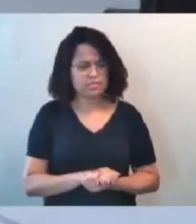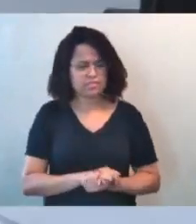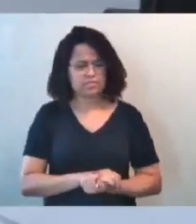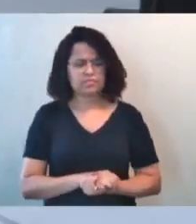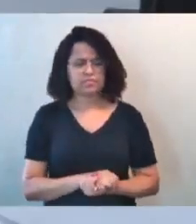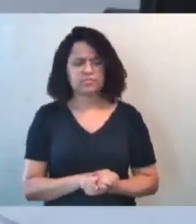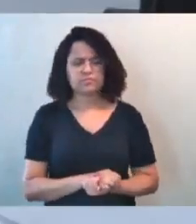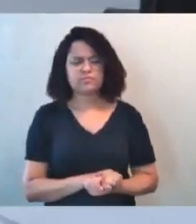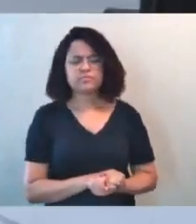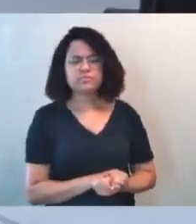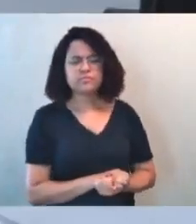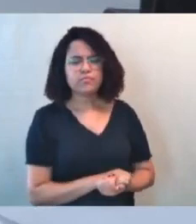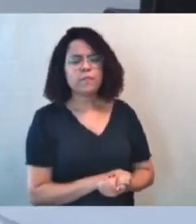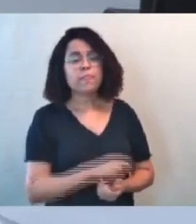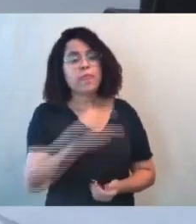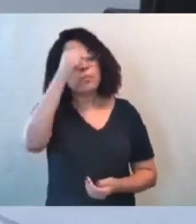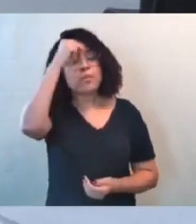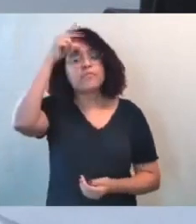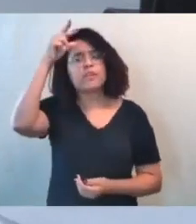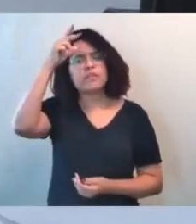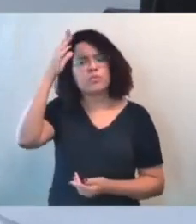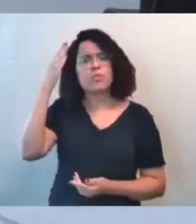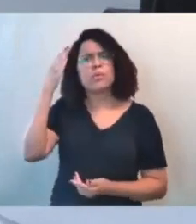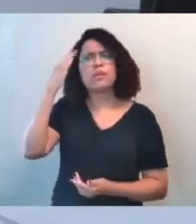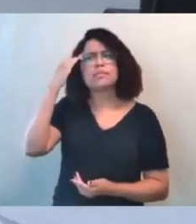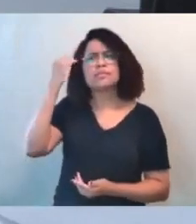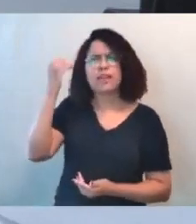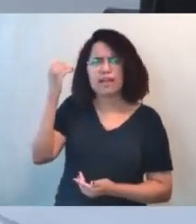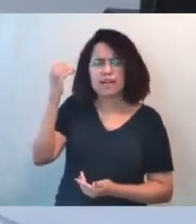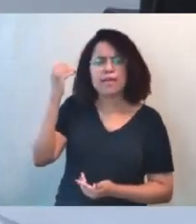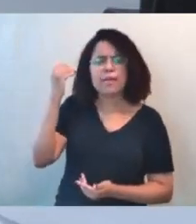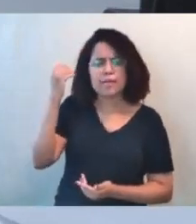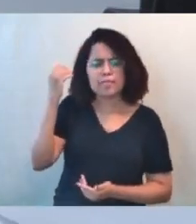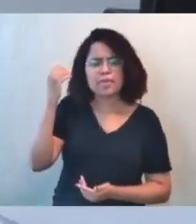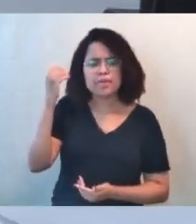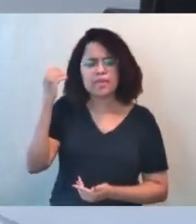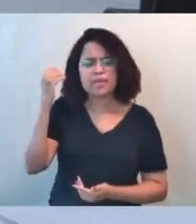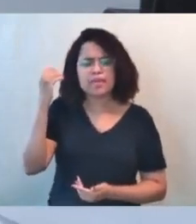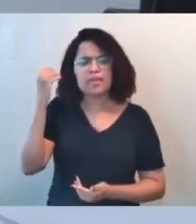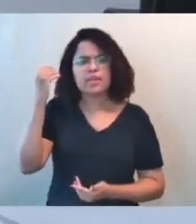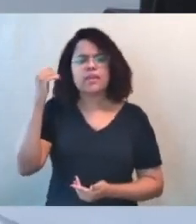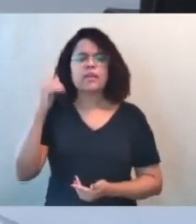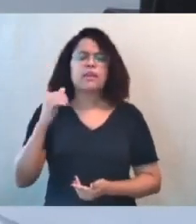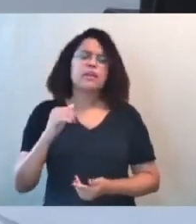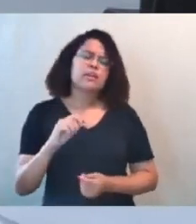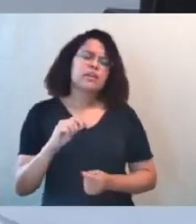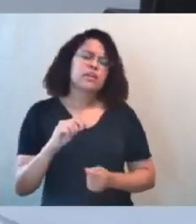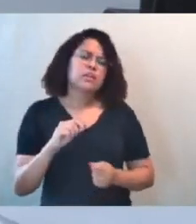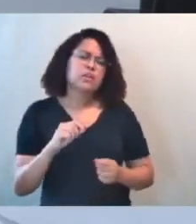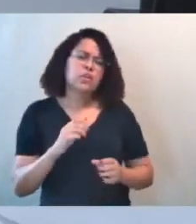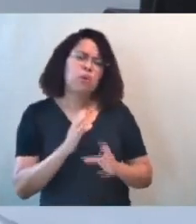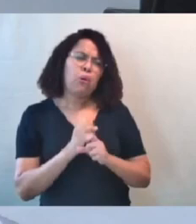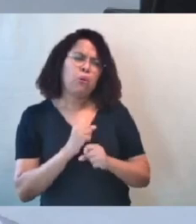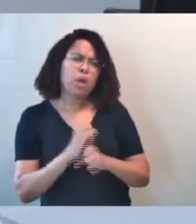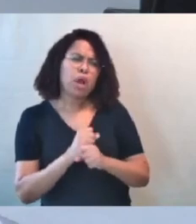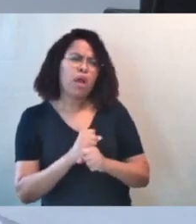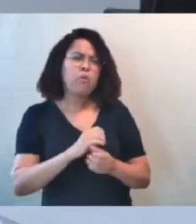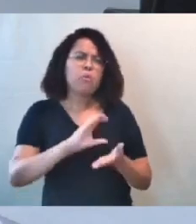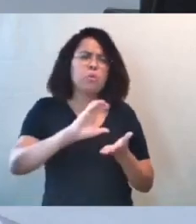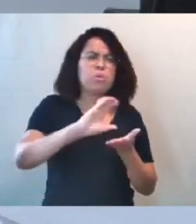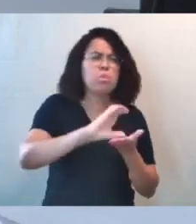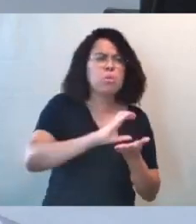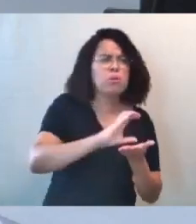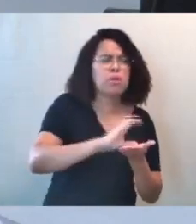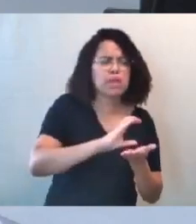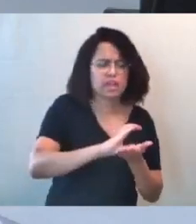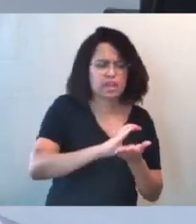sabe quanto que esses funcionários, nós, que nós, prefeitura, fazemos o cálculo do crédito, a prefeitura sabe quantos que usa o suplementar